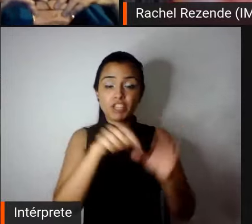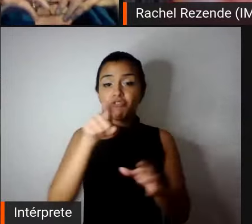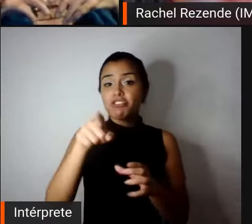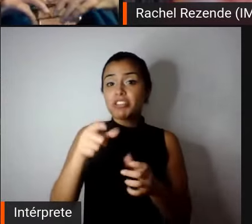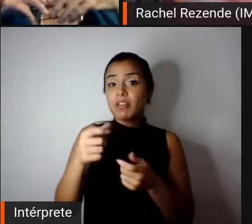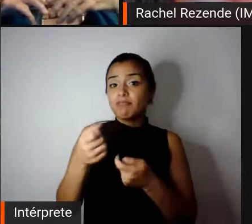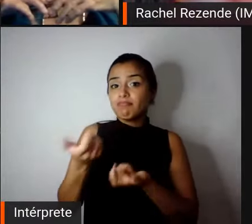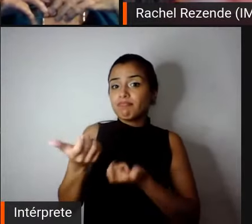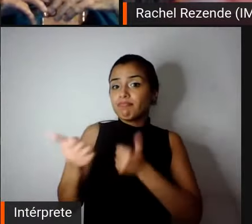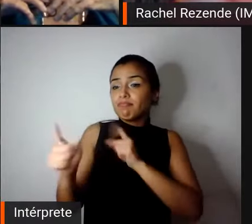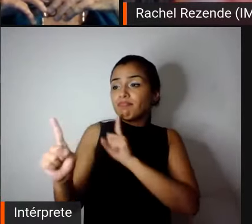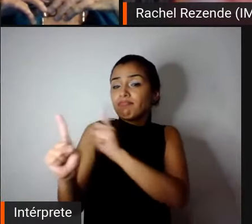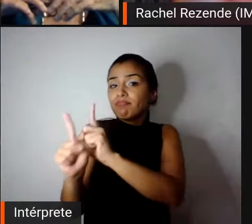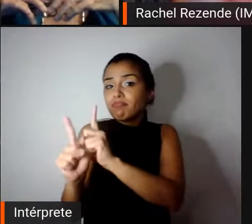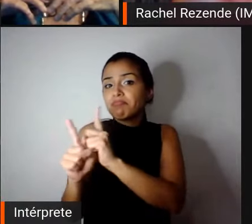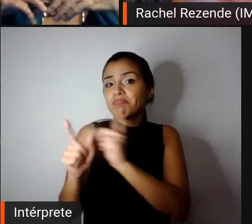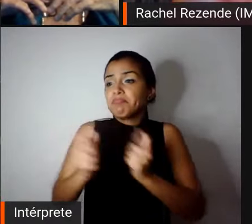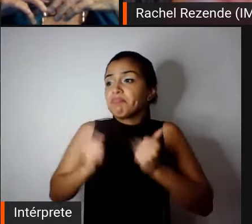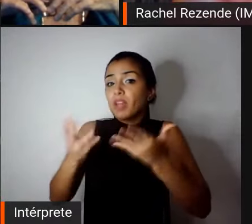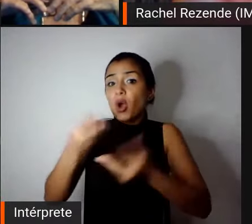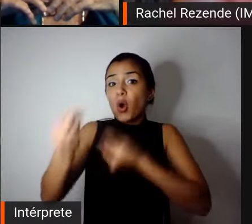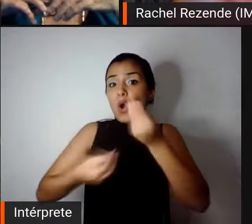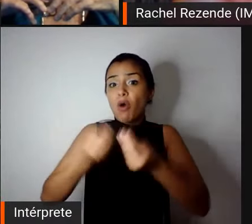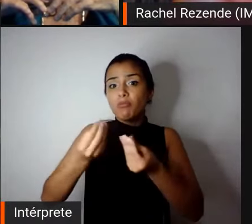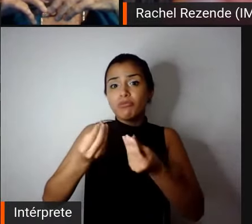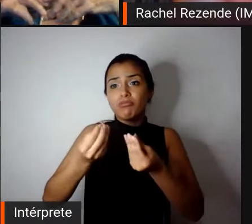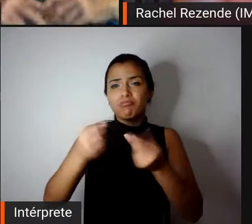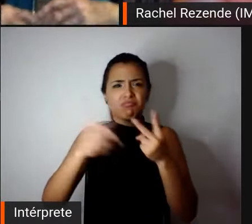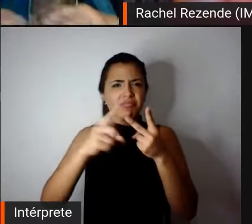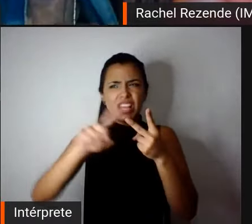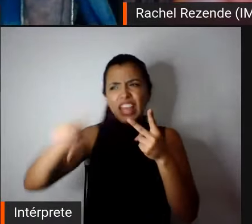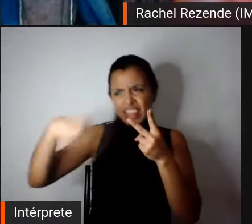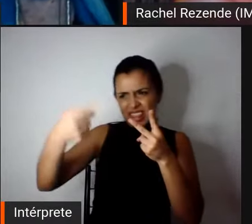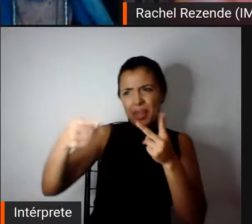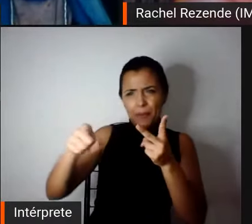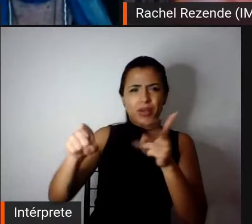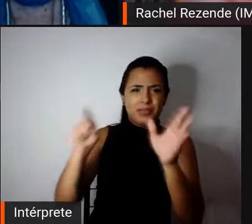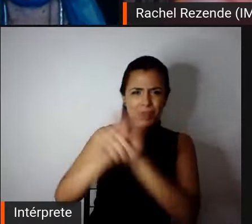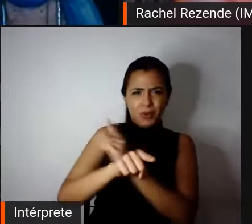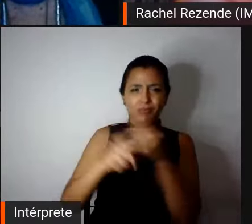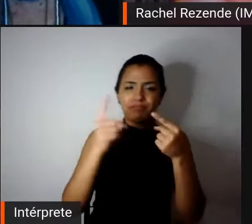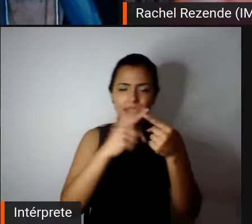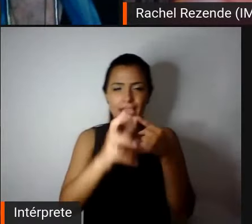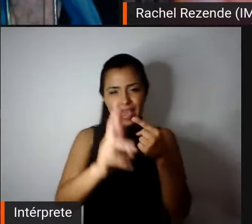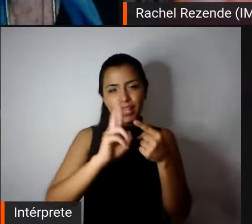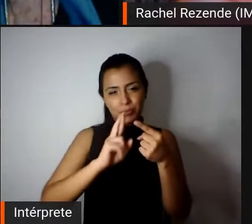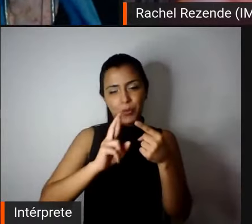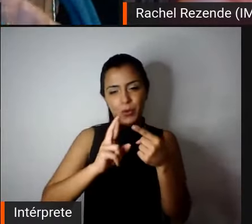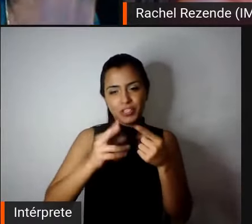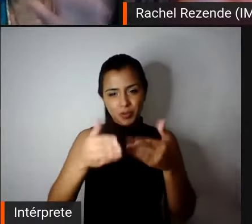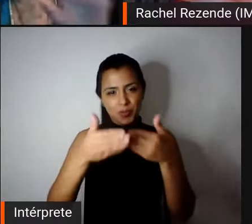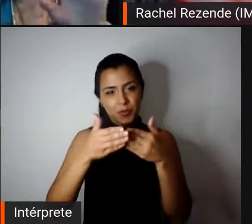E depois, ou eu falo depois? Não, essa. Se você puder falar disso. Não, mas, olha,